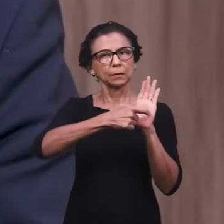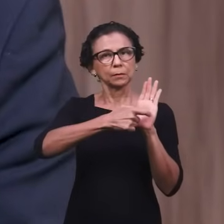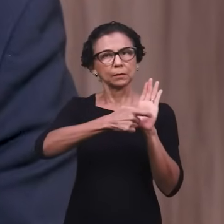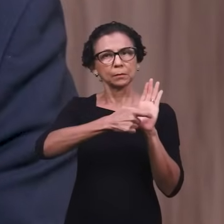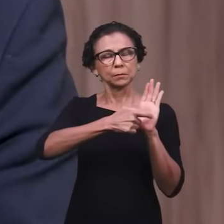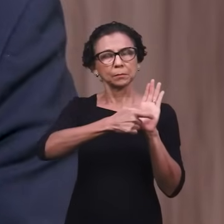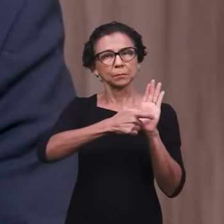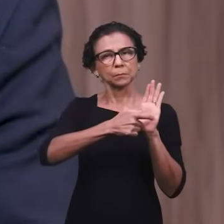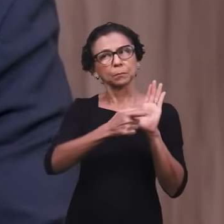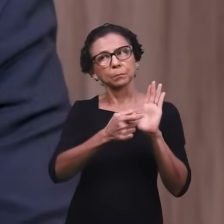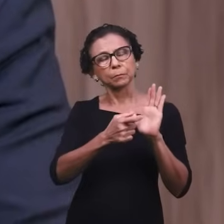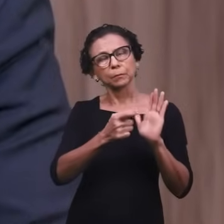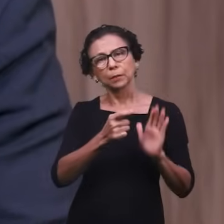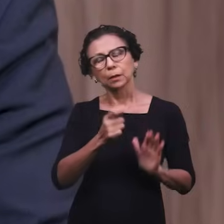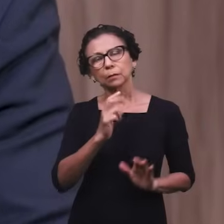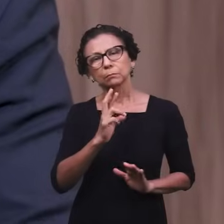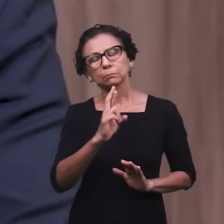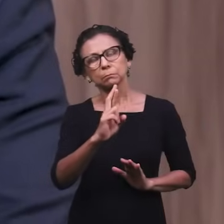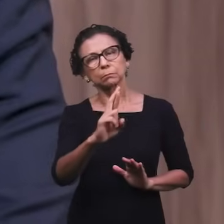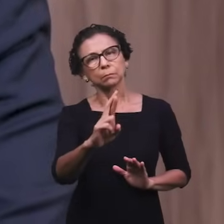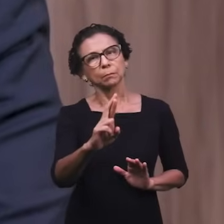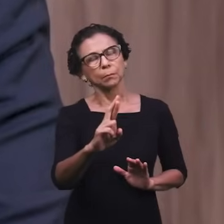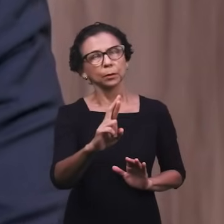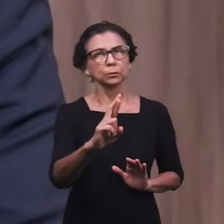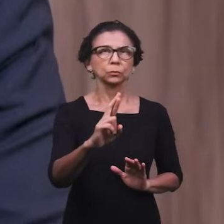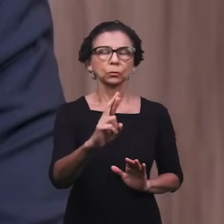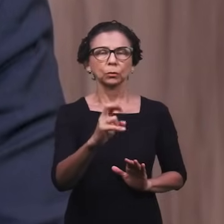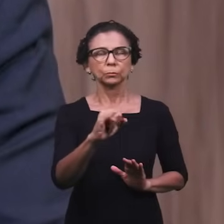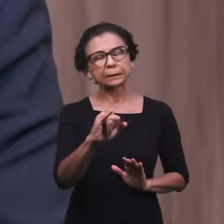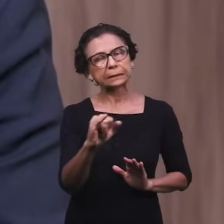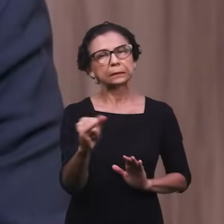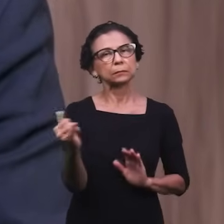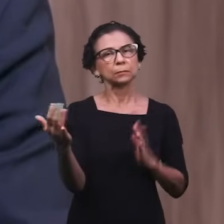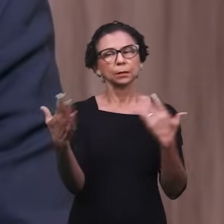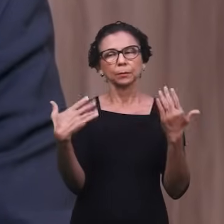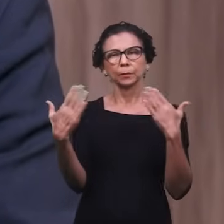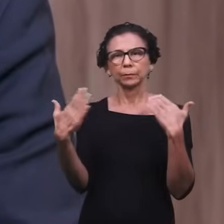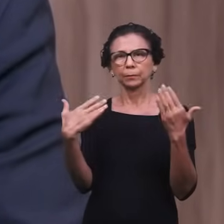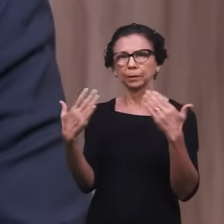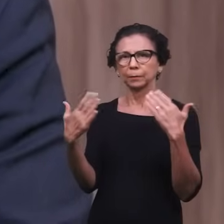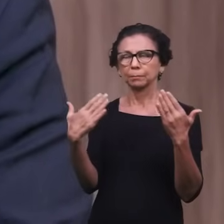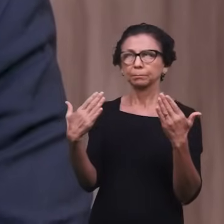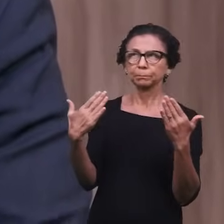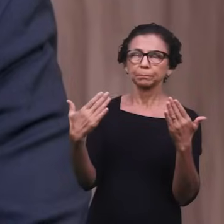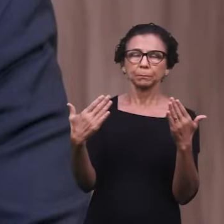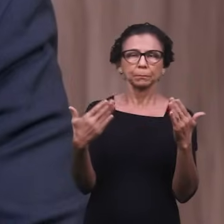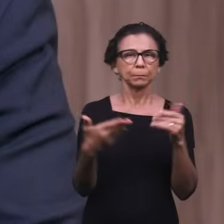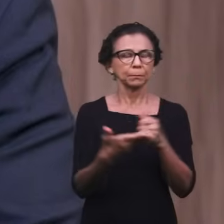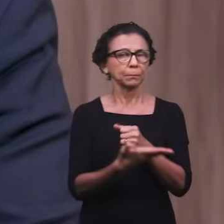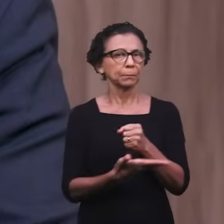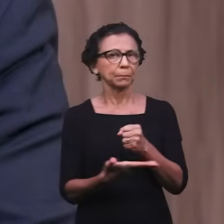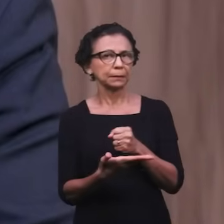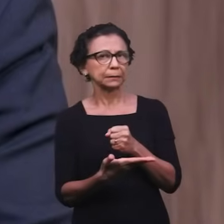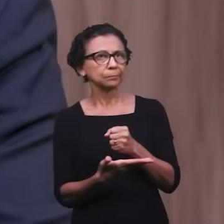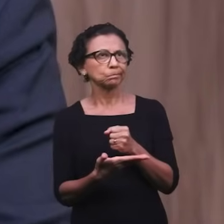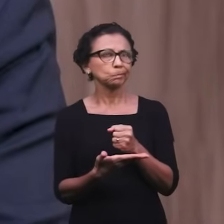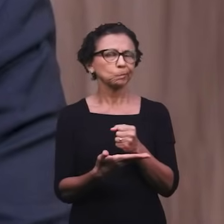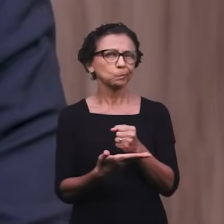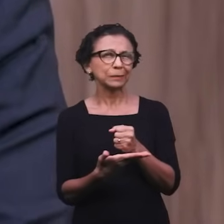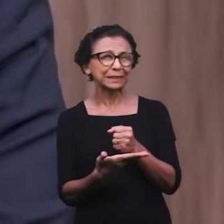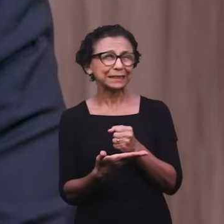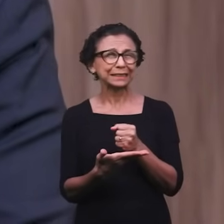a determinados como se fosse uma forma de conversa, mas baseado numa